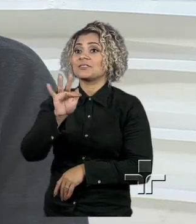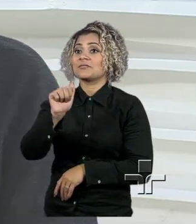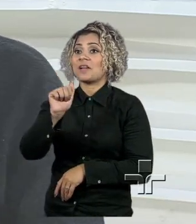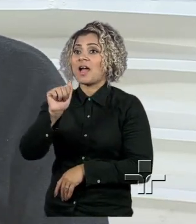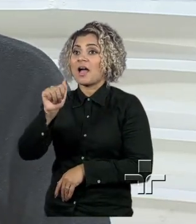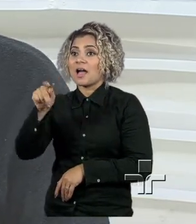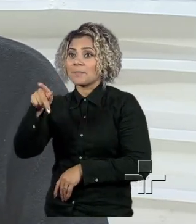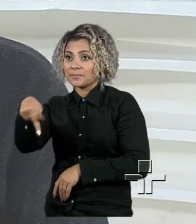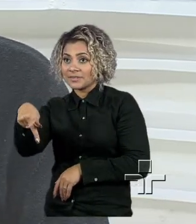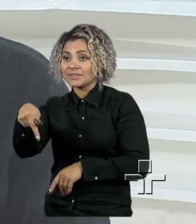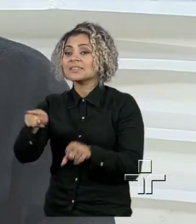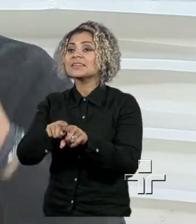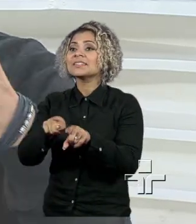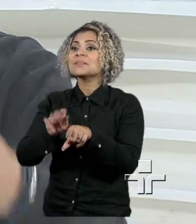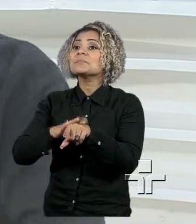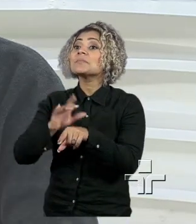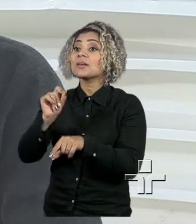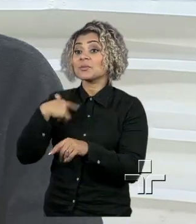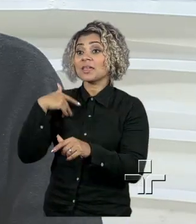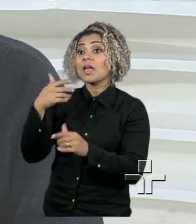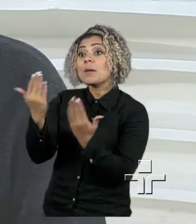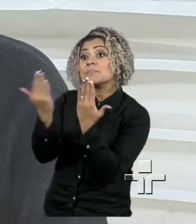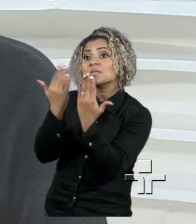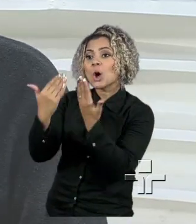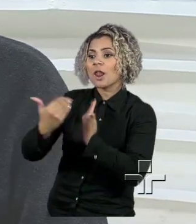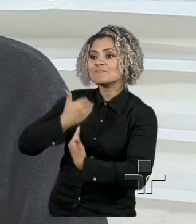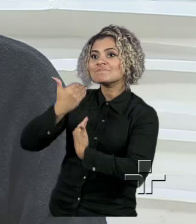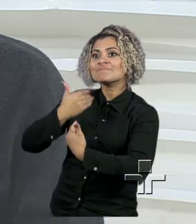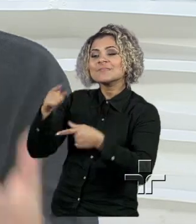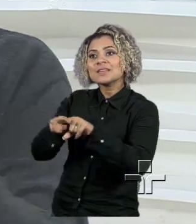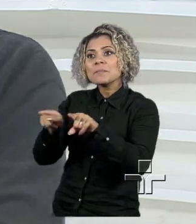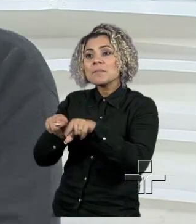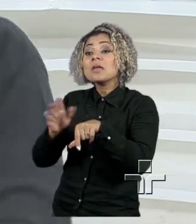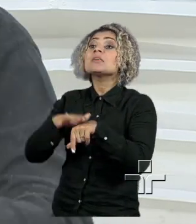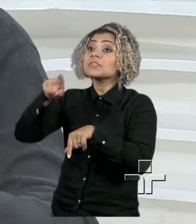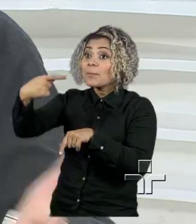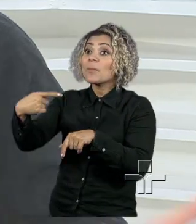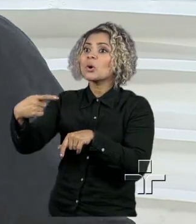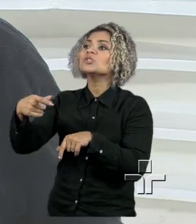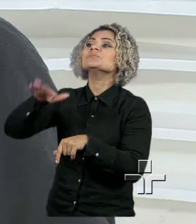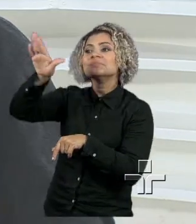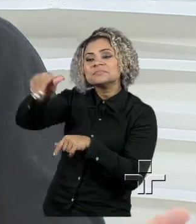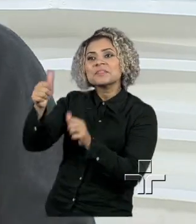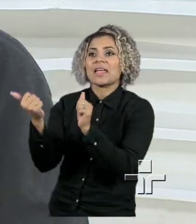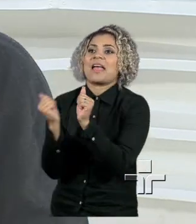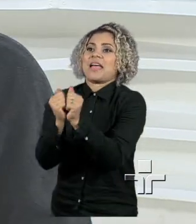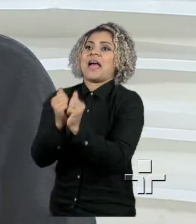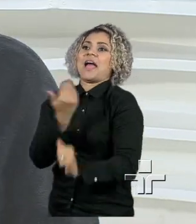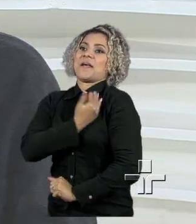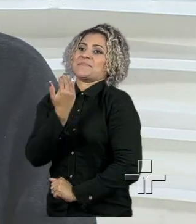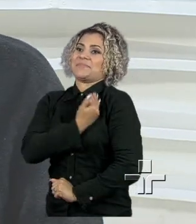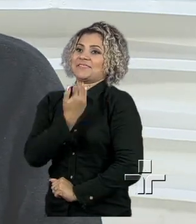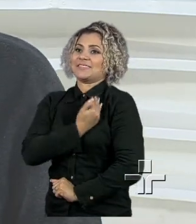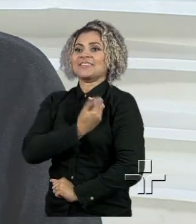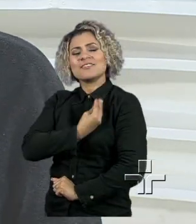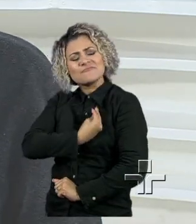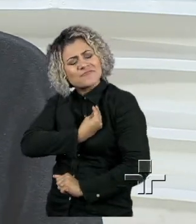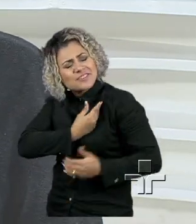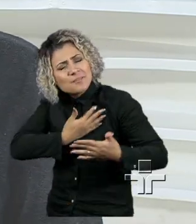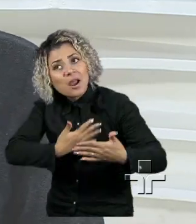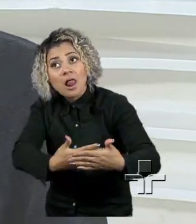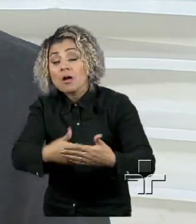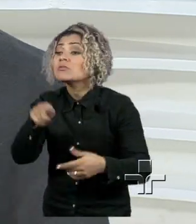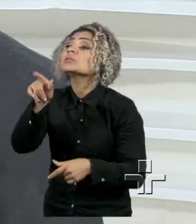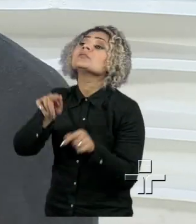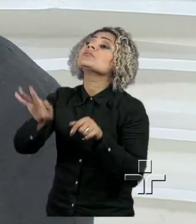muitos anos me acompanhou como psicóloga e depois ela virou minha amiga, uma grande parceira de vida. Você fez